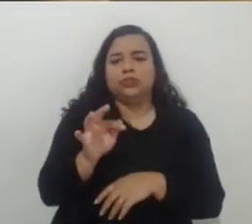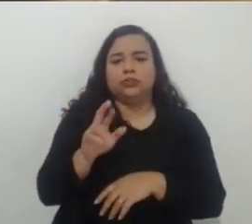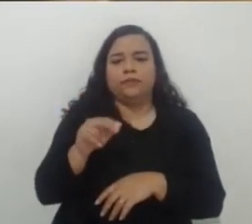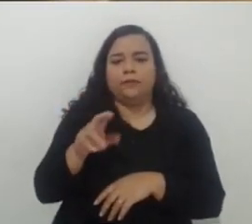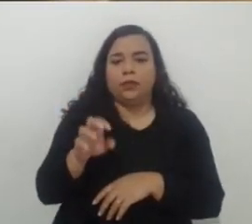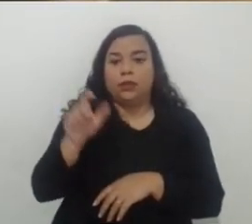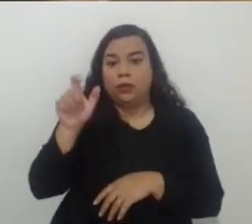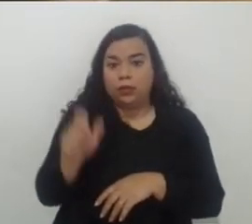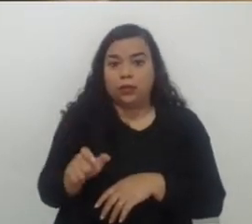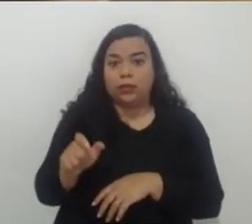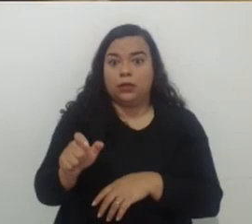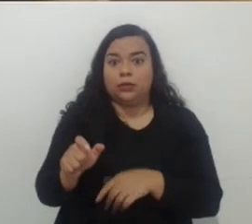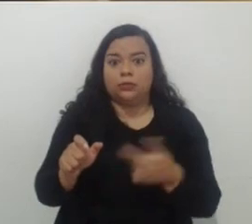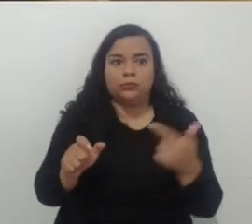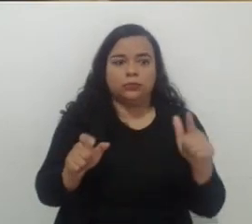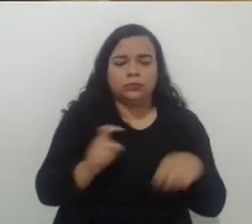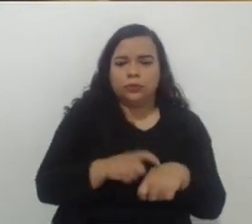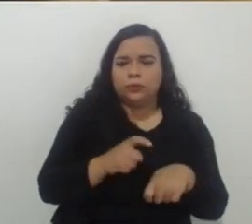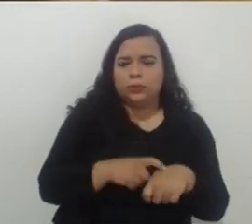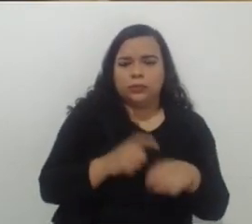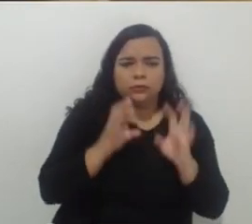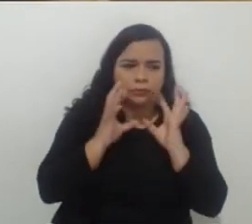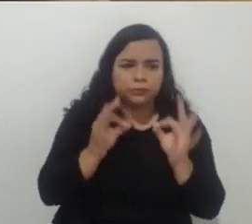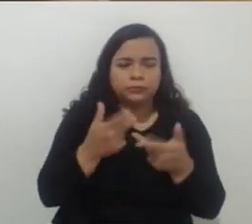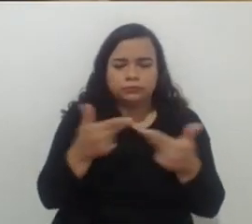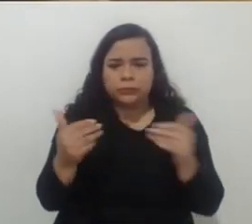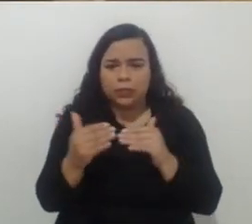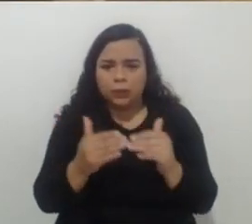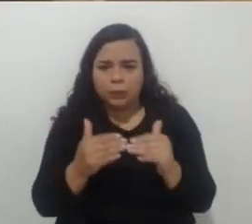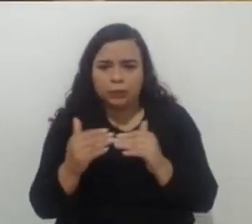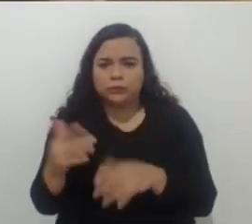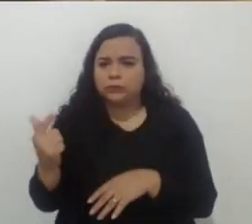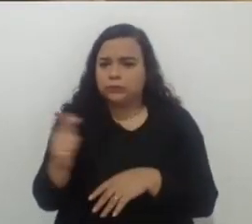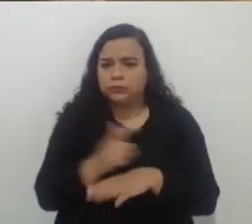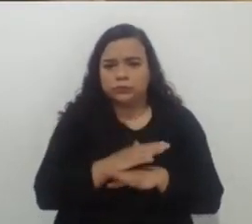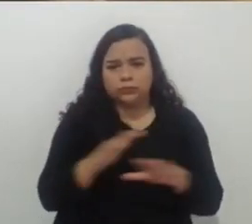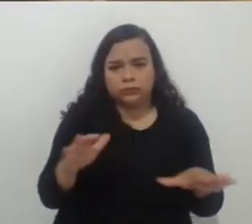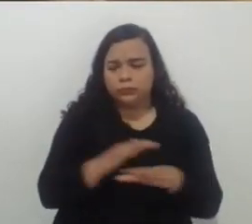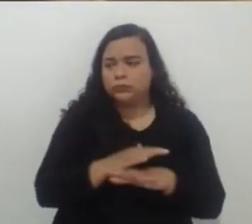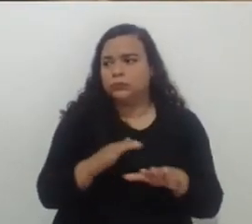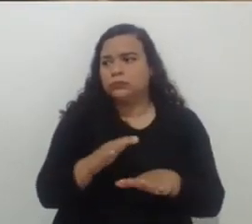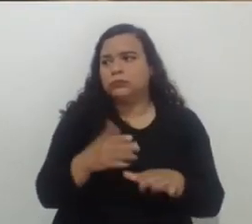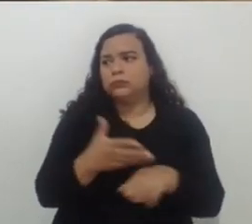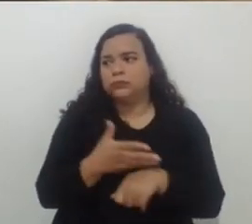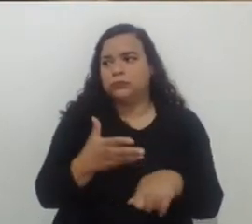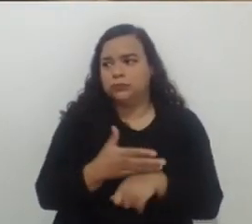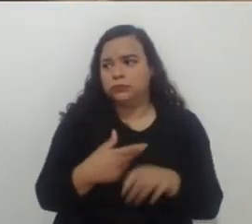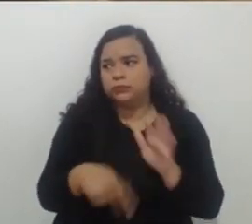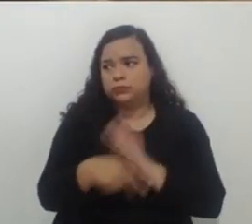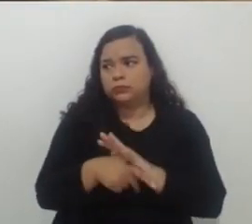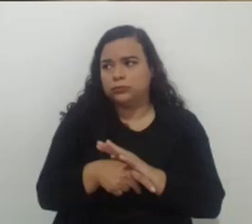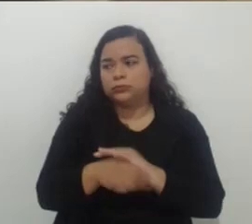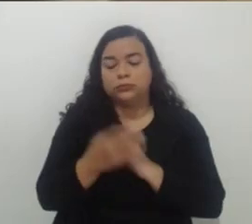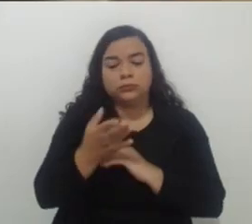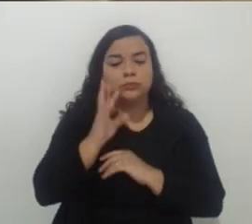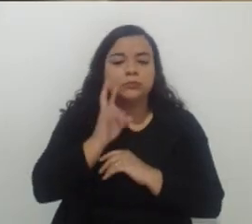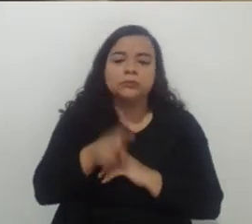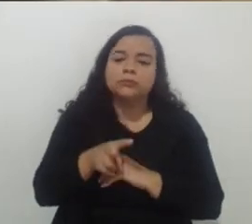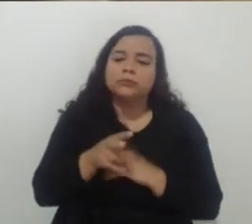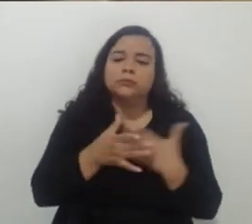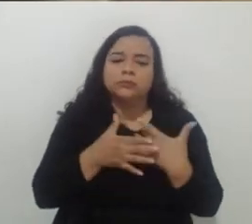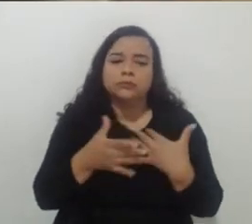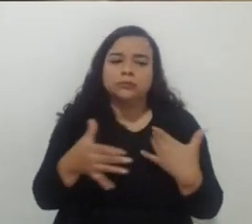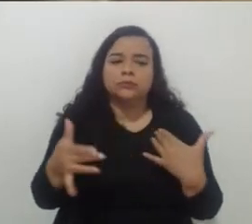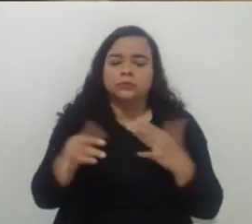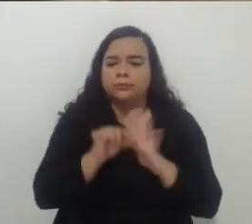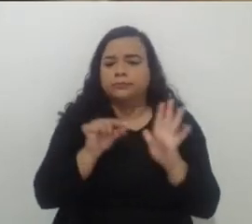do preâmbulo ao último ponto do acordo, como parte desse acordo. E isso se repete ao longo de todas as cláusulas. Eu